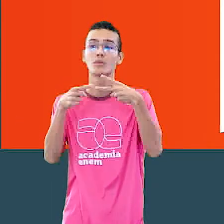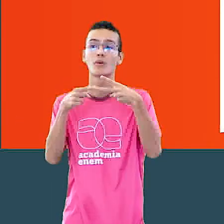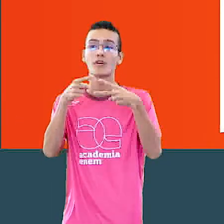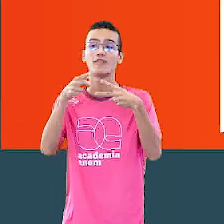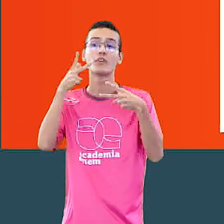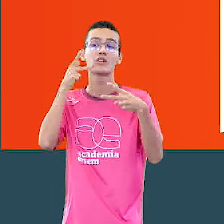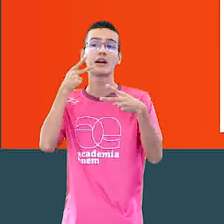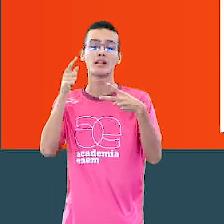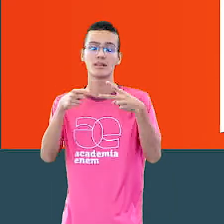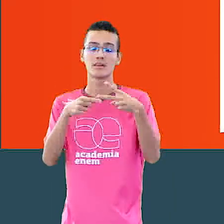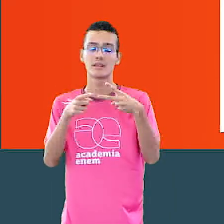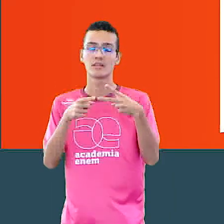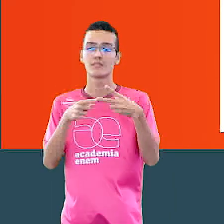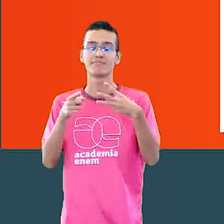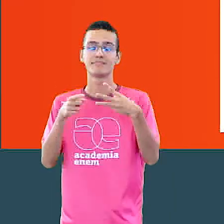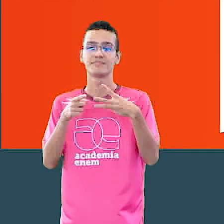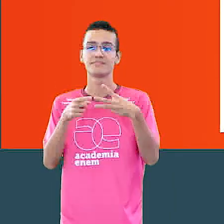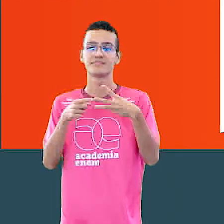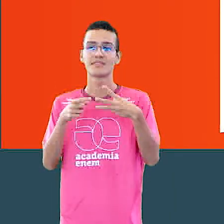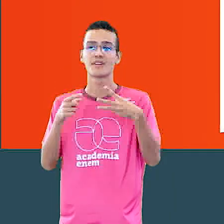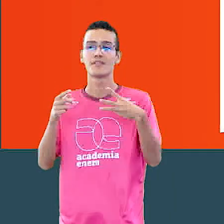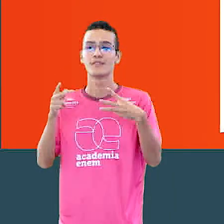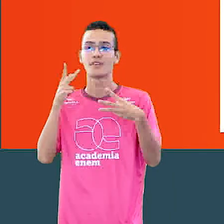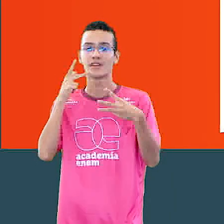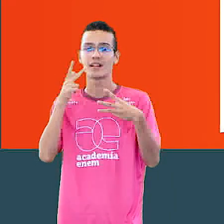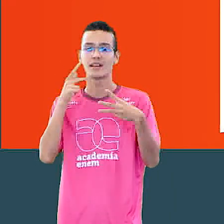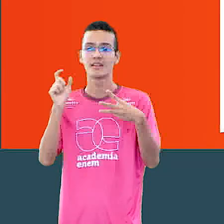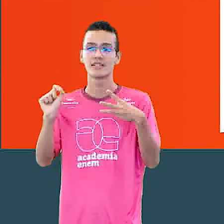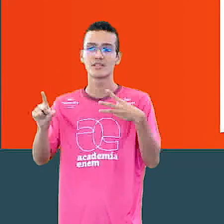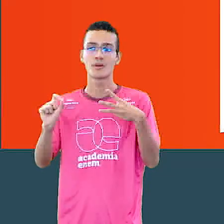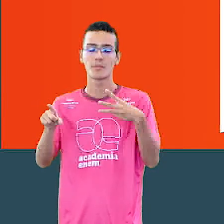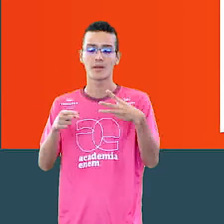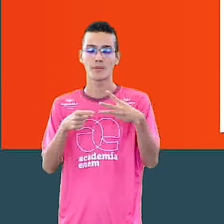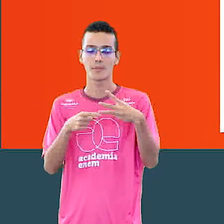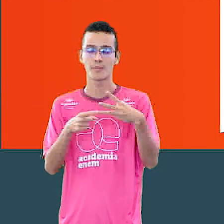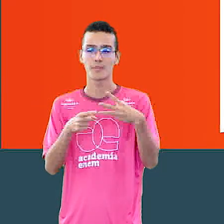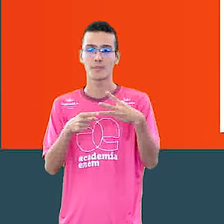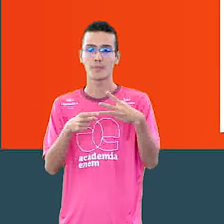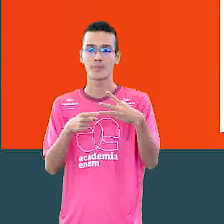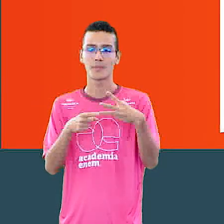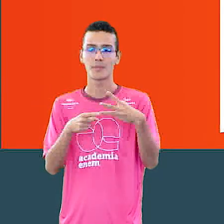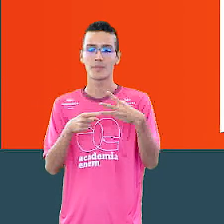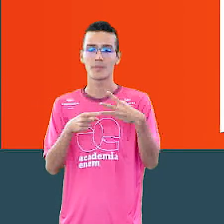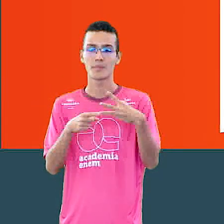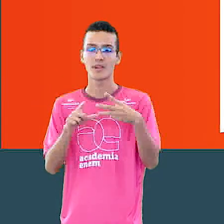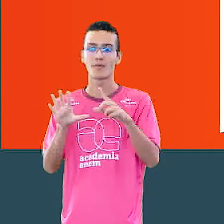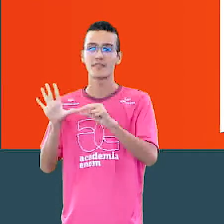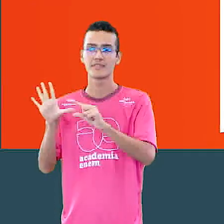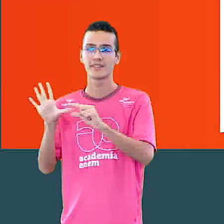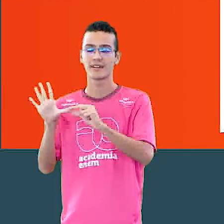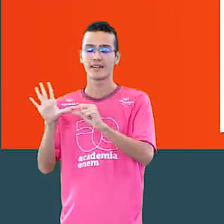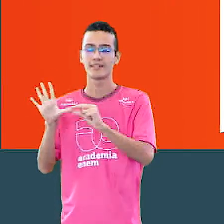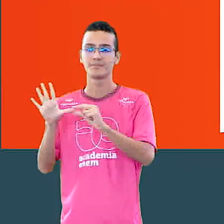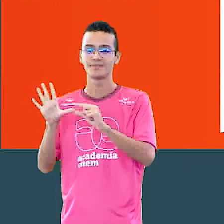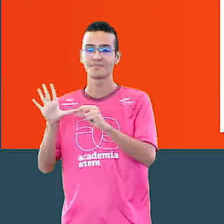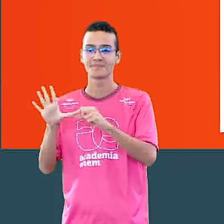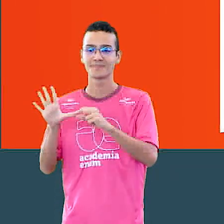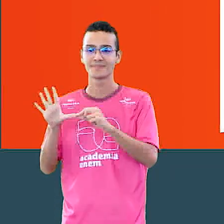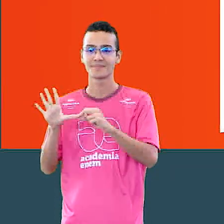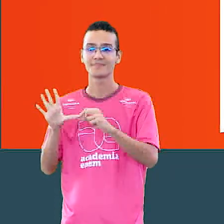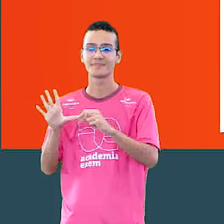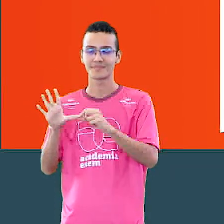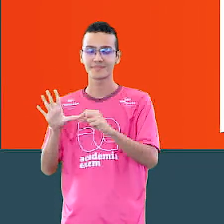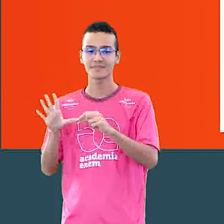Sobral, Fortaleza e a UFCA. O UFCA não é federal, não?